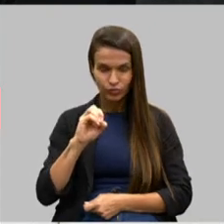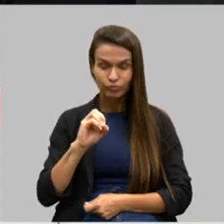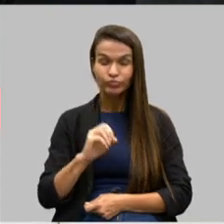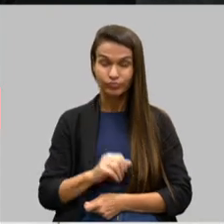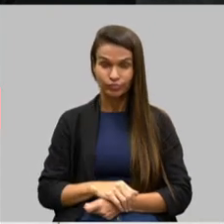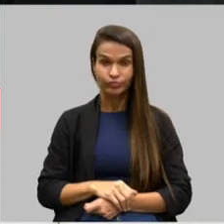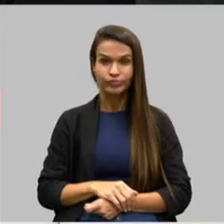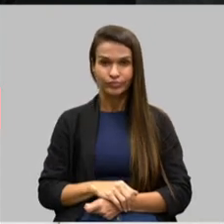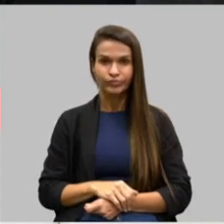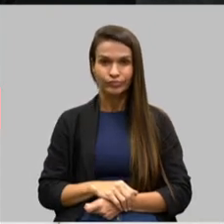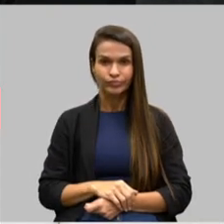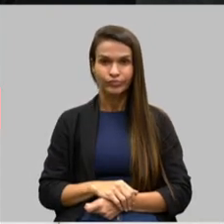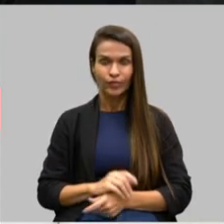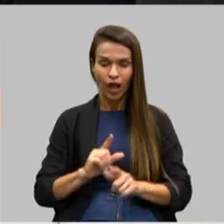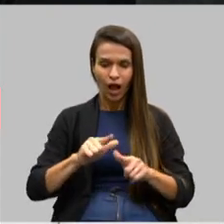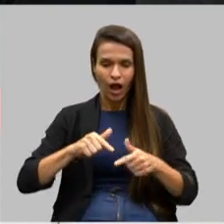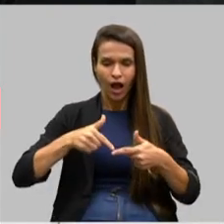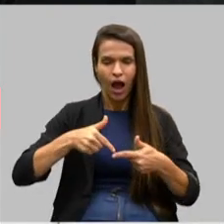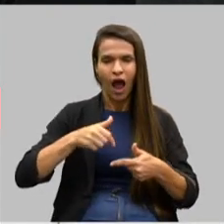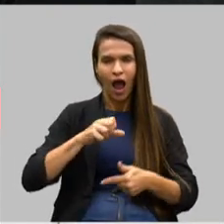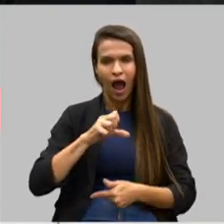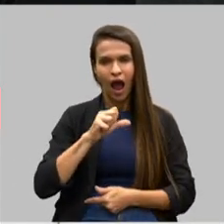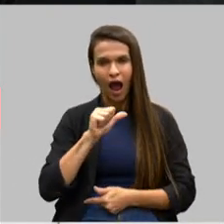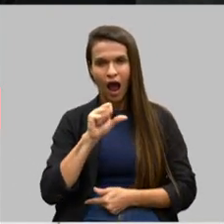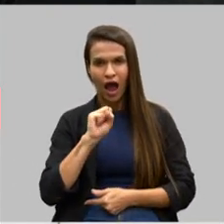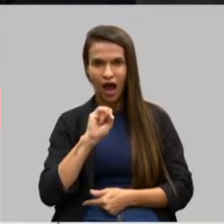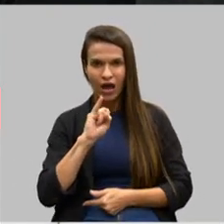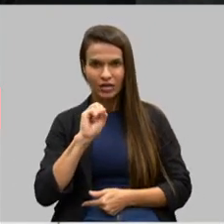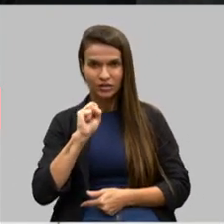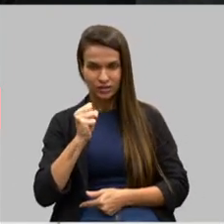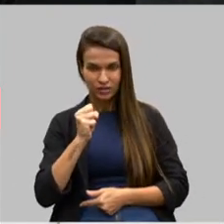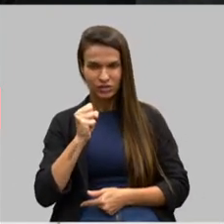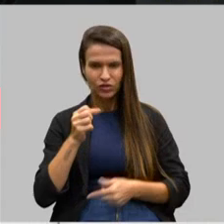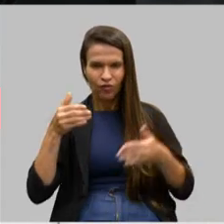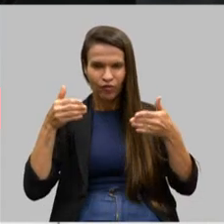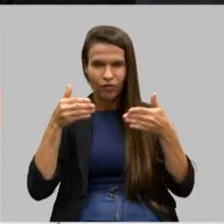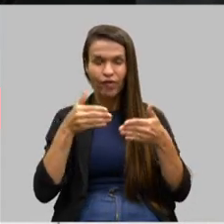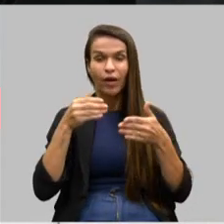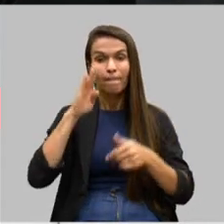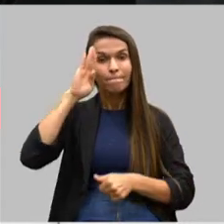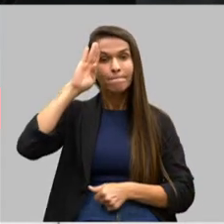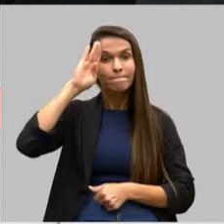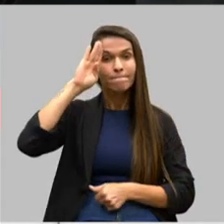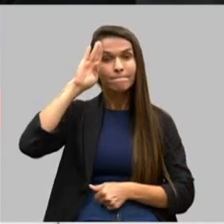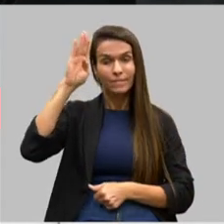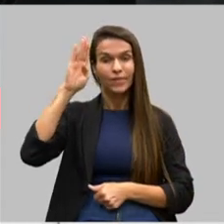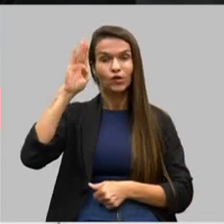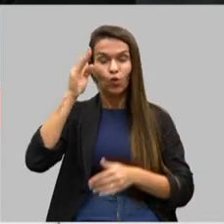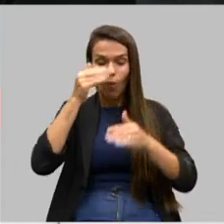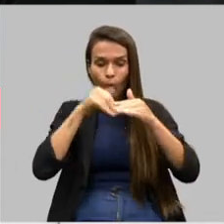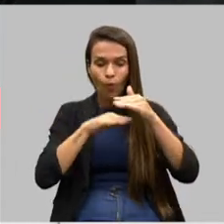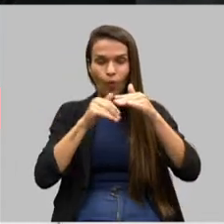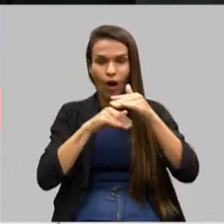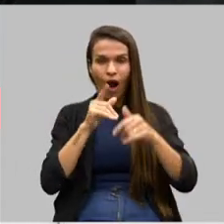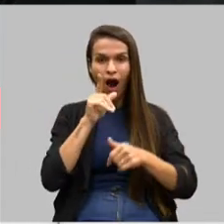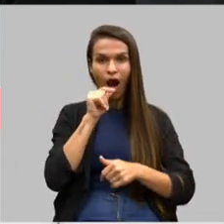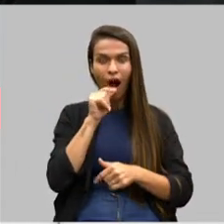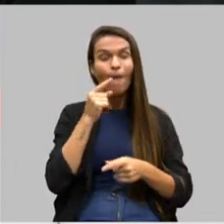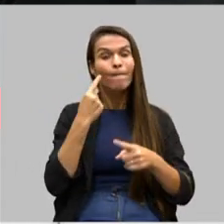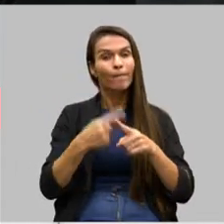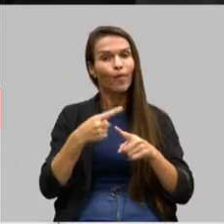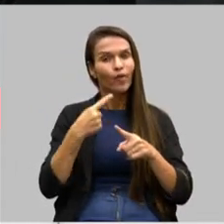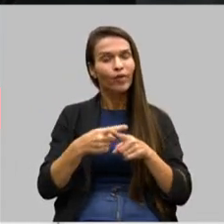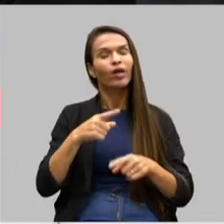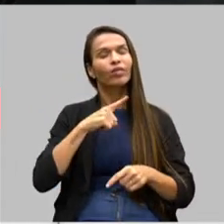As ações da ASAS, elas estão pautadas principalmente na cultura de estoque de água. Por quê? Porque nós temos